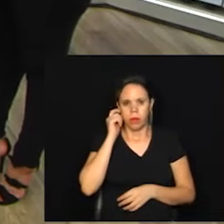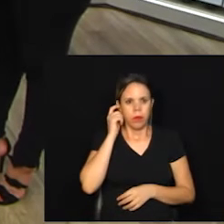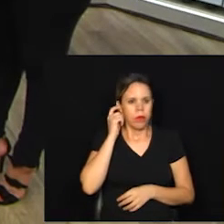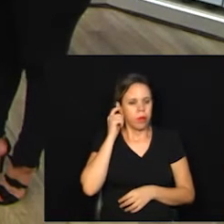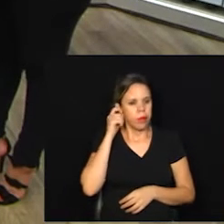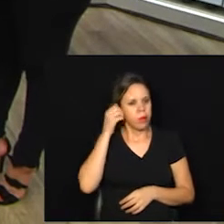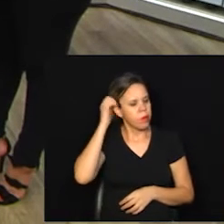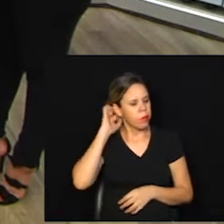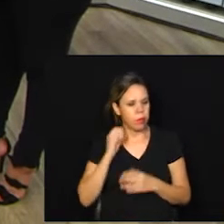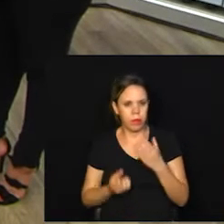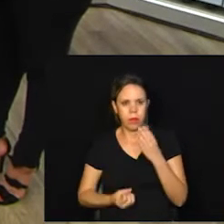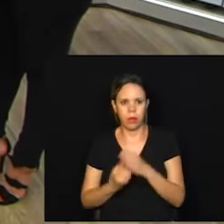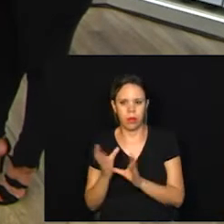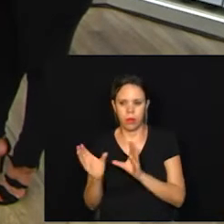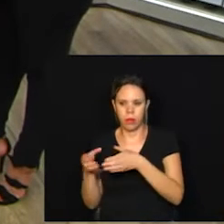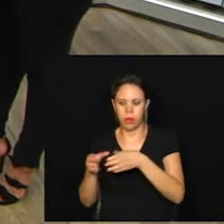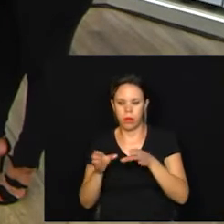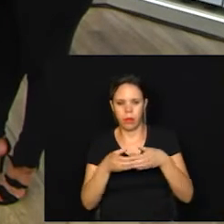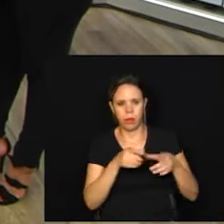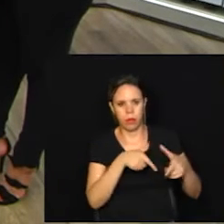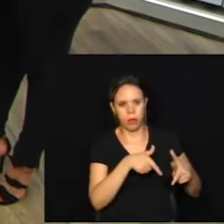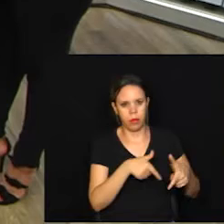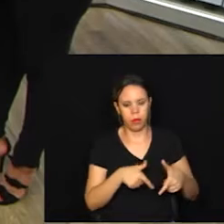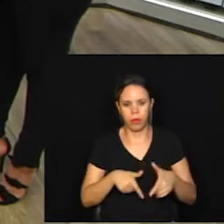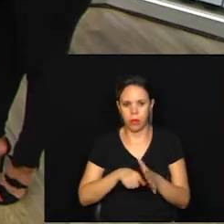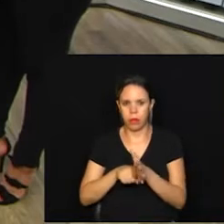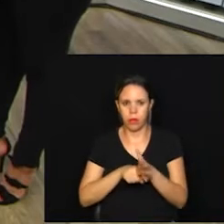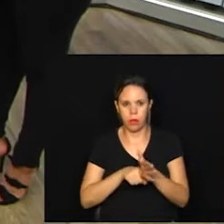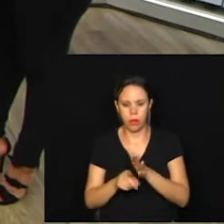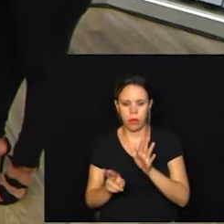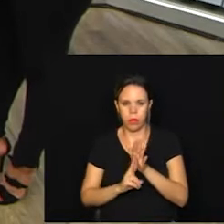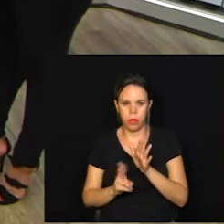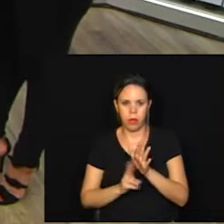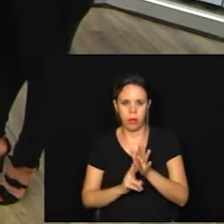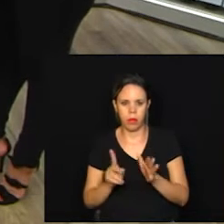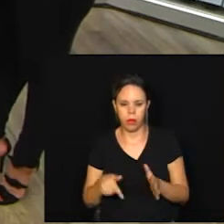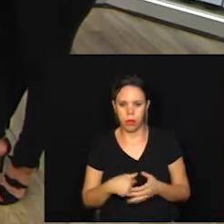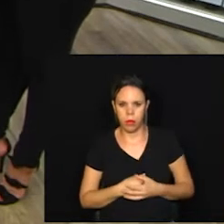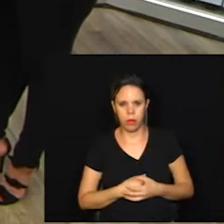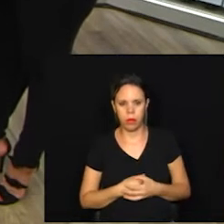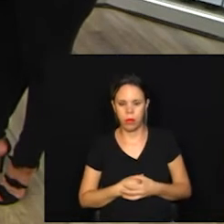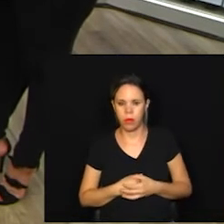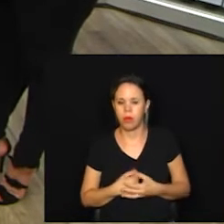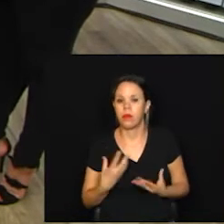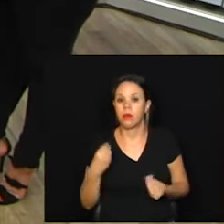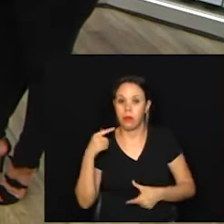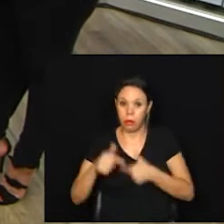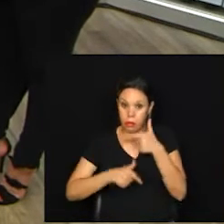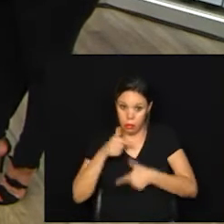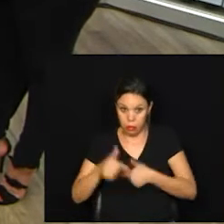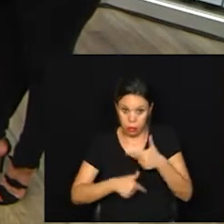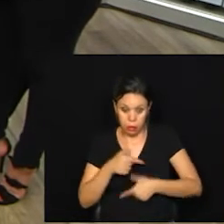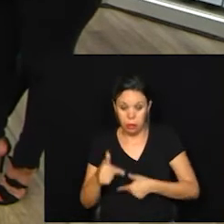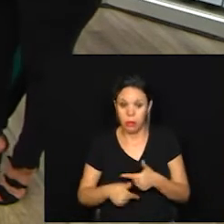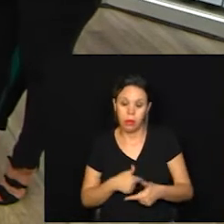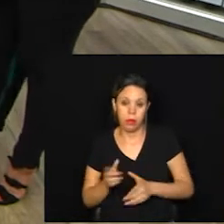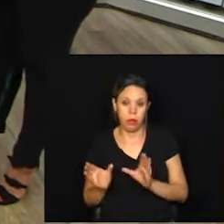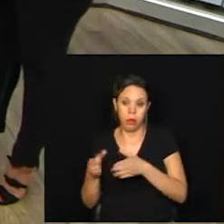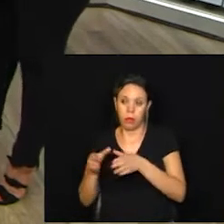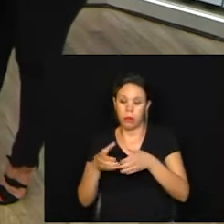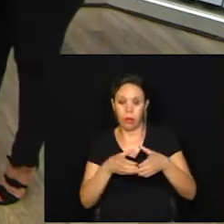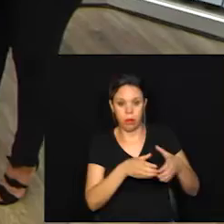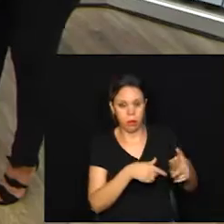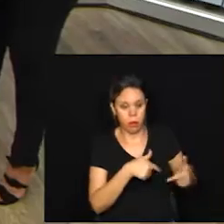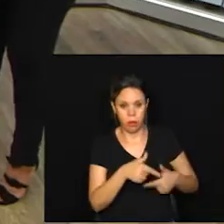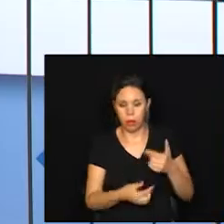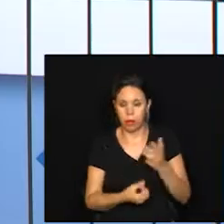porque foram criadas as comissões de estudo e de representação, né? É, muito trabalho, então, com essas comissões que